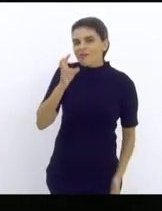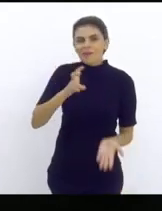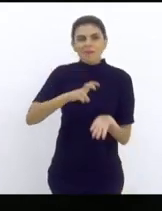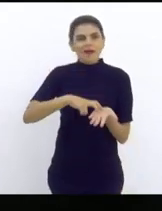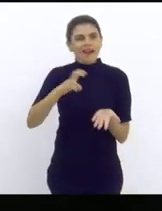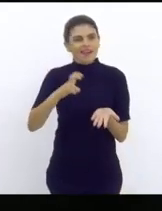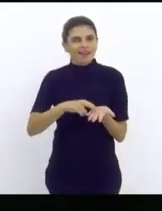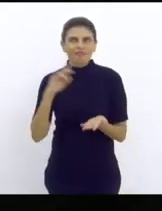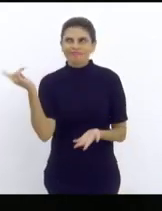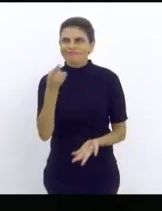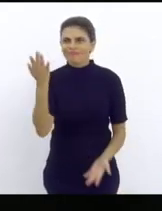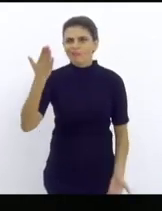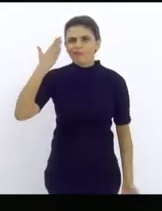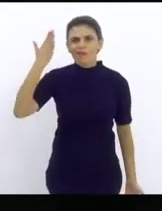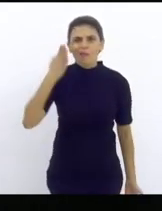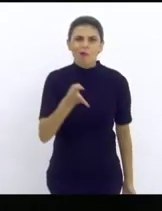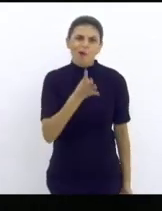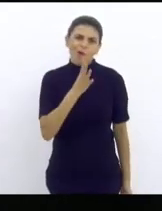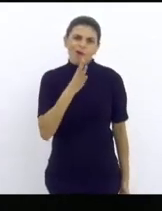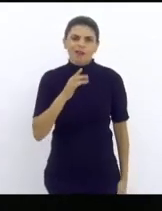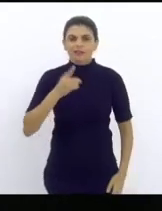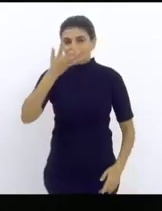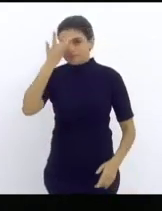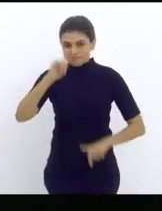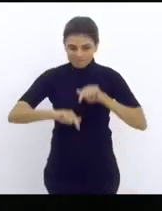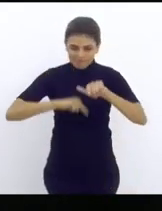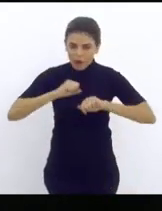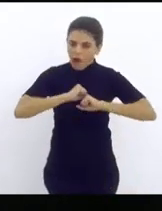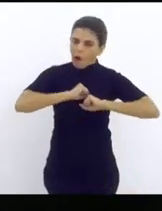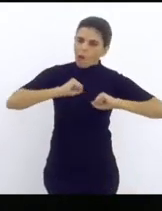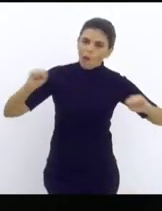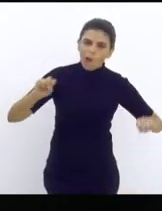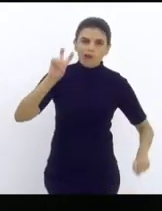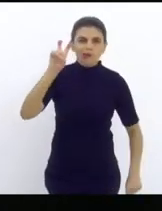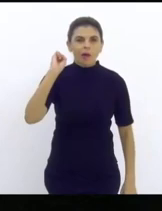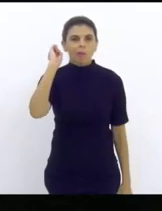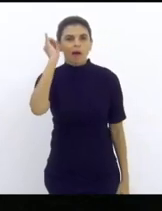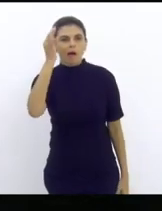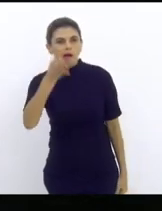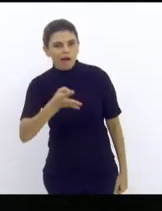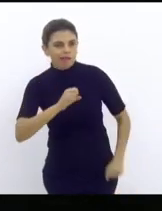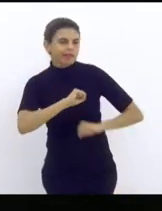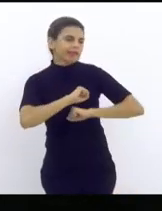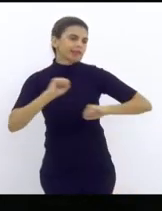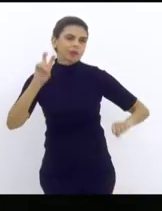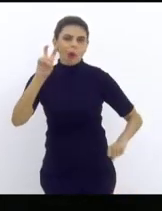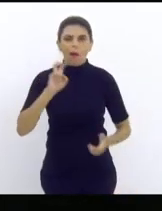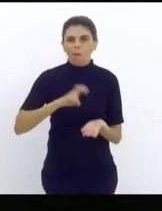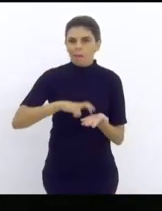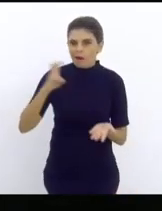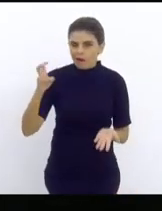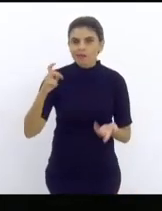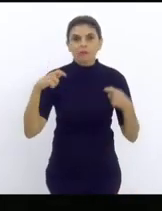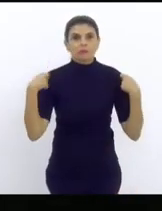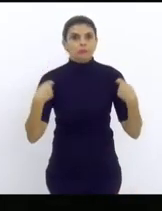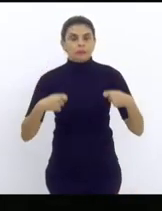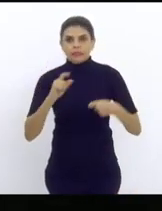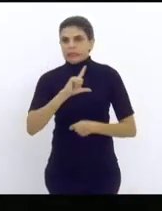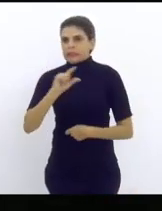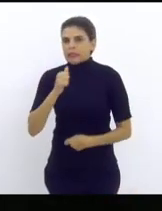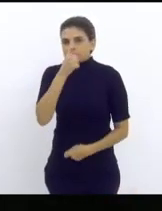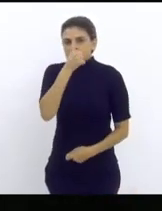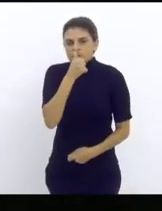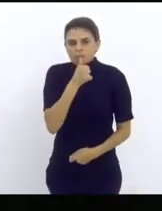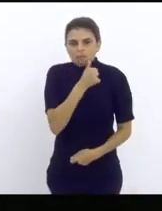famoso cafezinho para o trabalhador que acorda 5 horas da manhã né e precisa muito estar